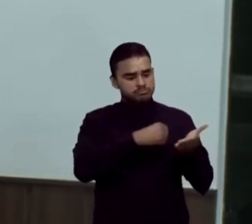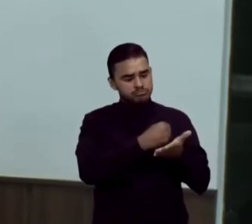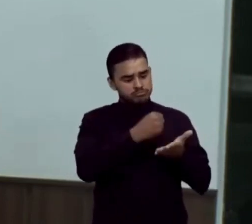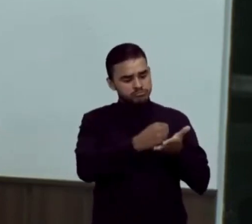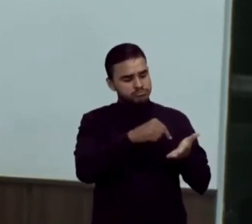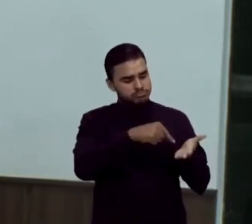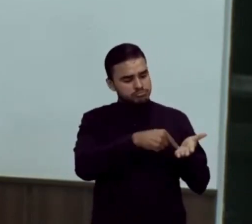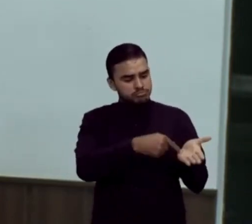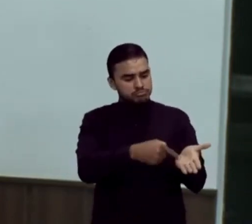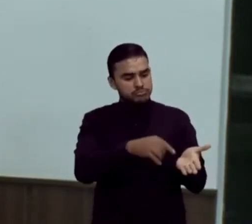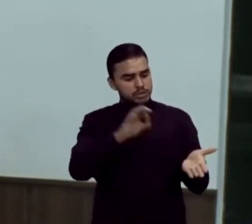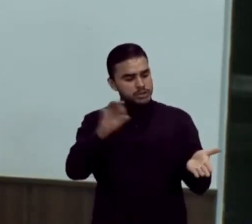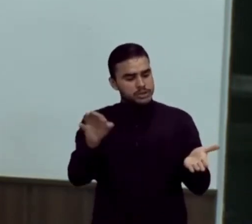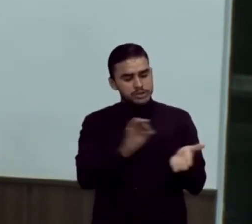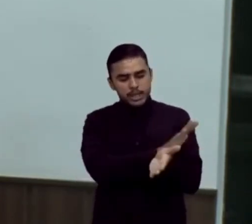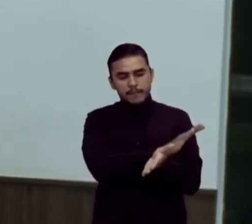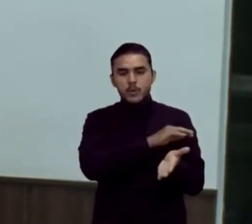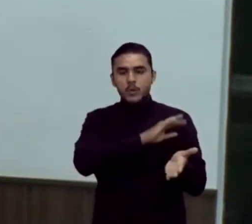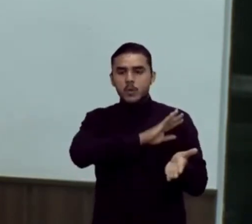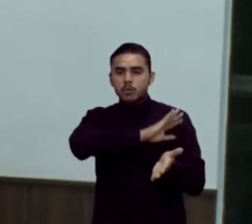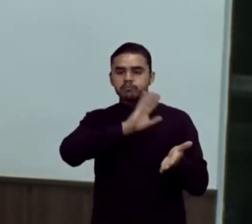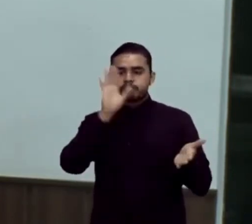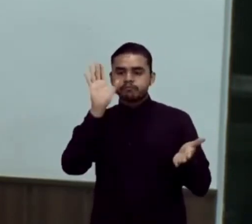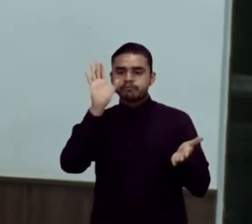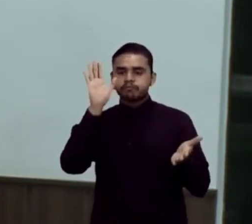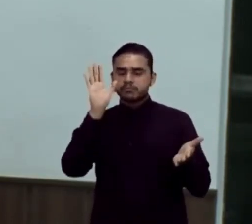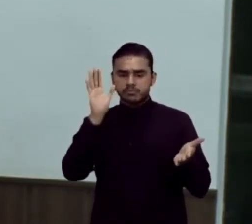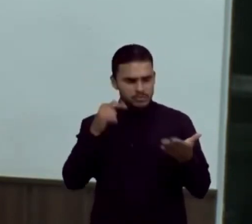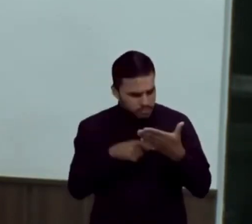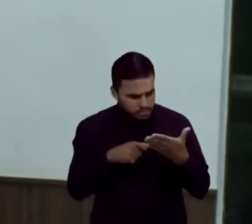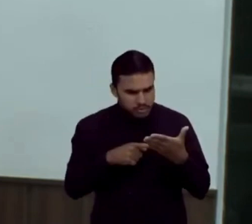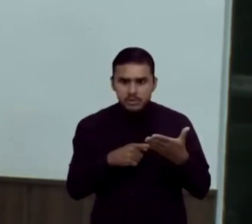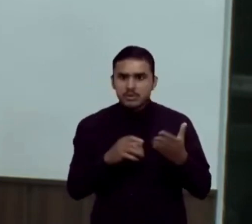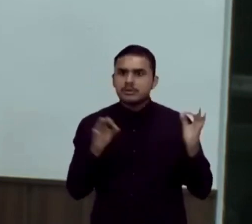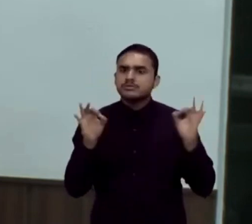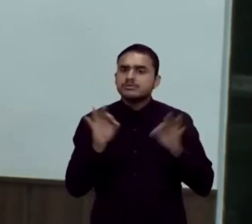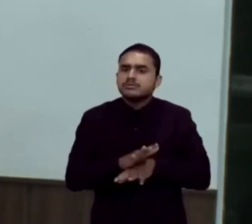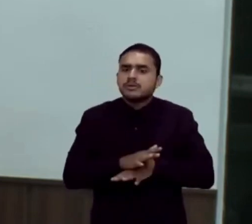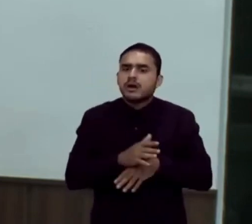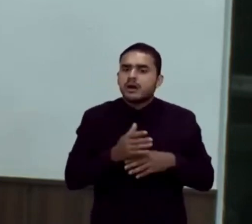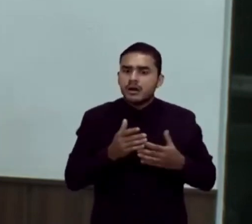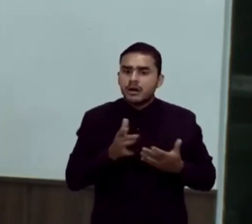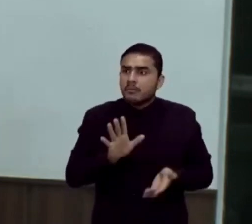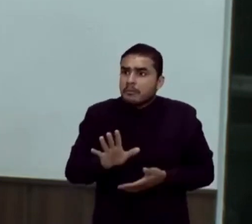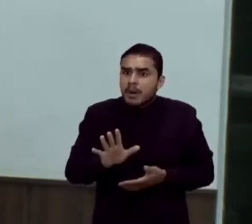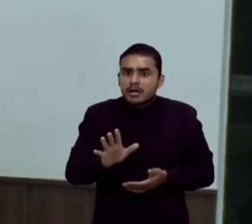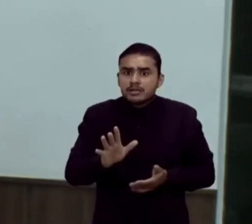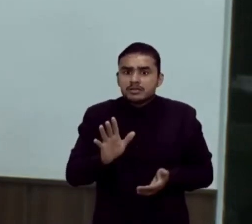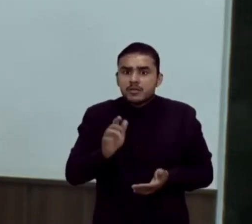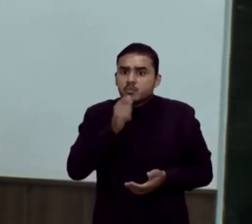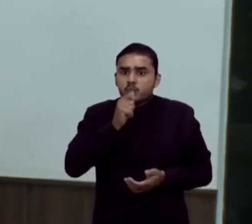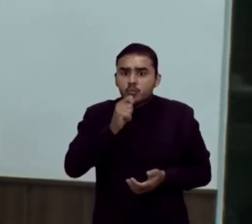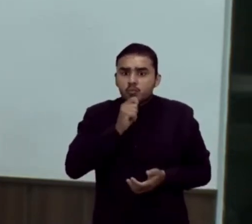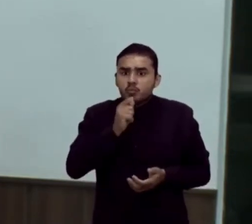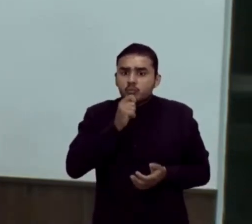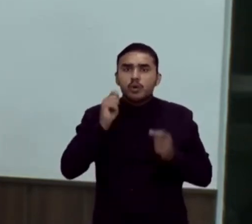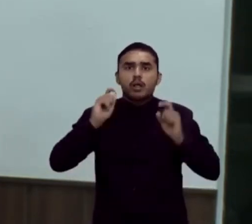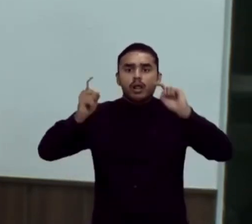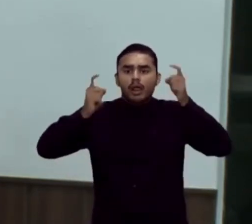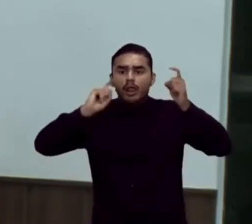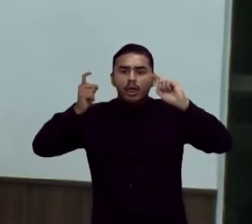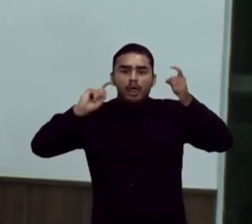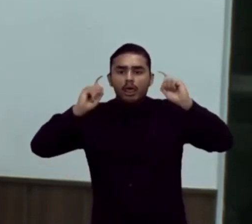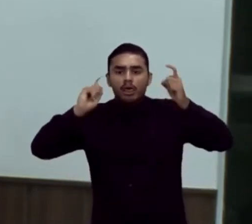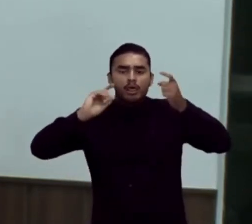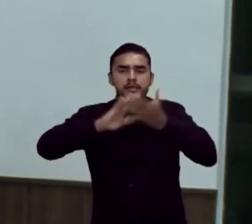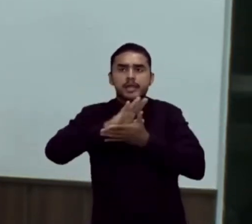do plano diretor. E isso fez com que os movimentos da cidade, uma minuta que foi feita pela Secretaria de Urbanismo e Meio